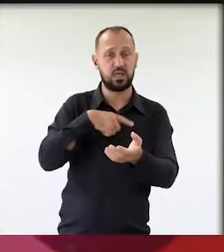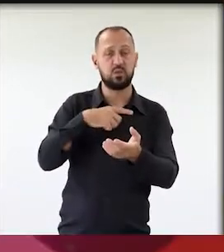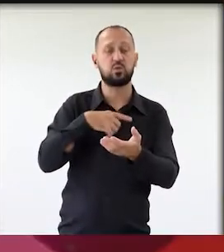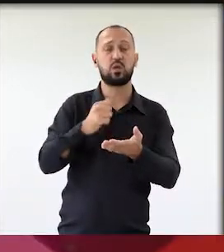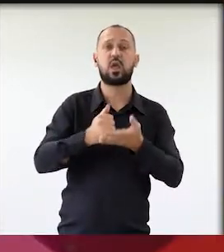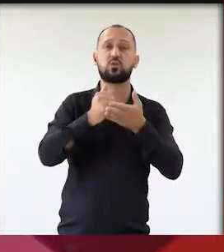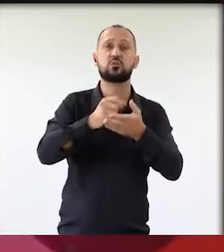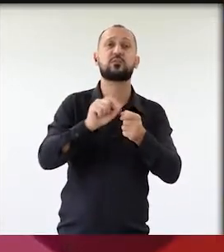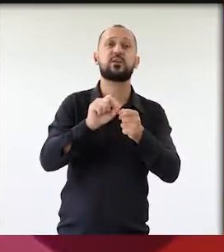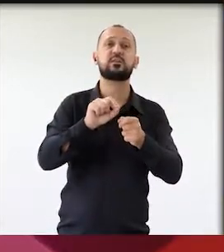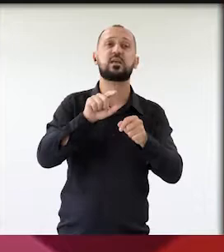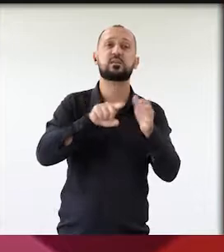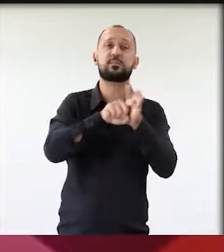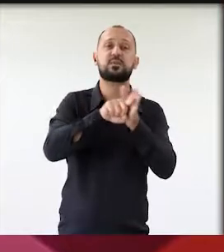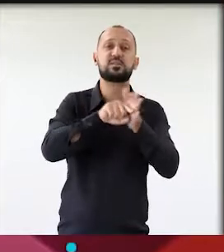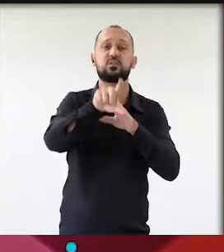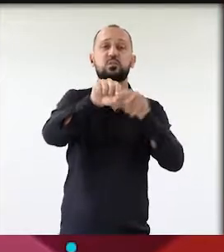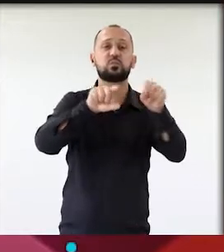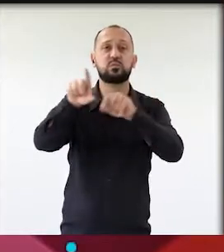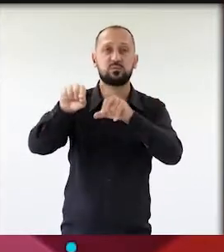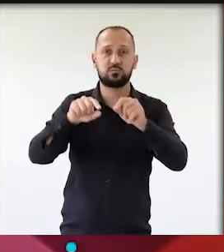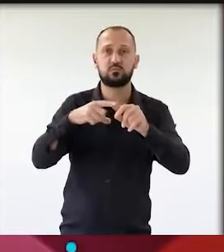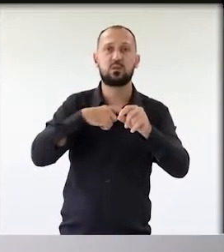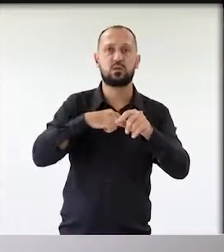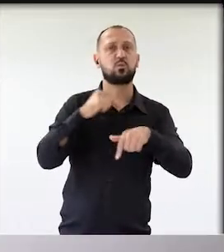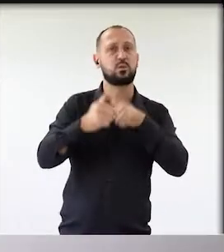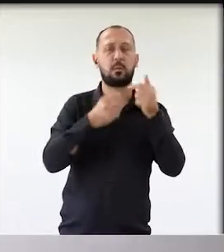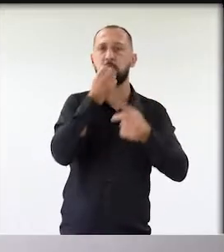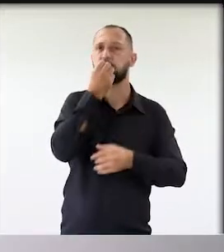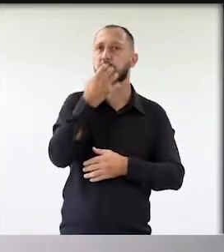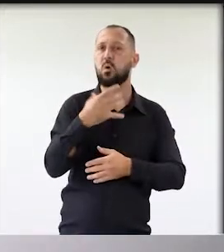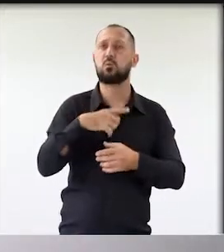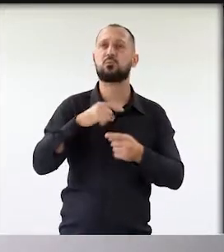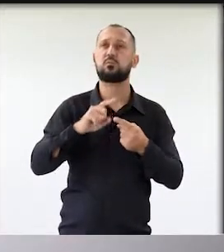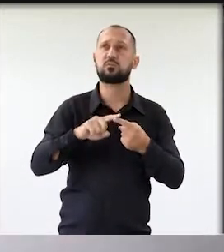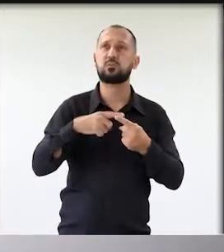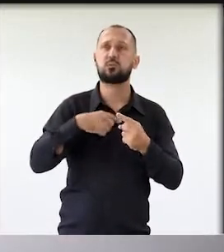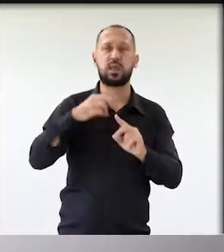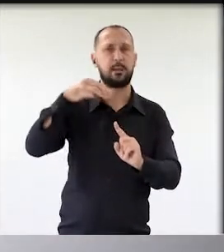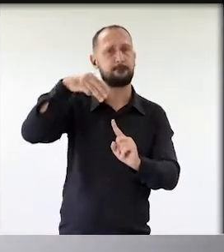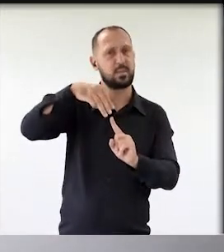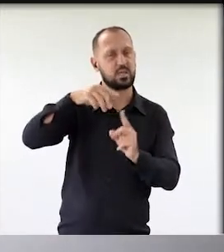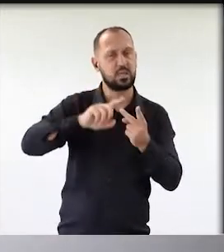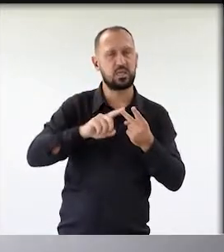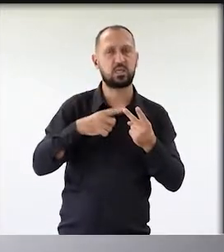essa espécie de recrutamento, né? E que desenvolvem um trabalho muito bom. Nós temos